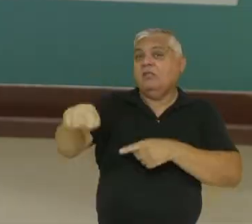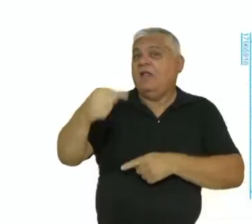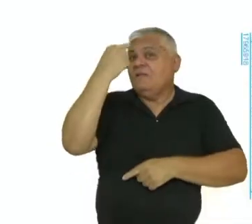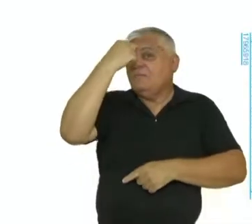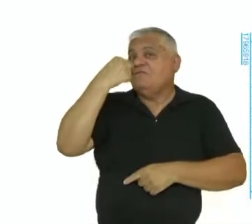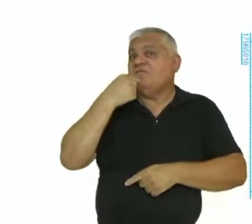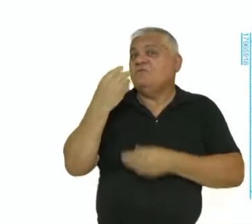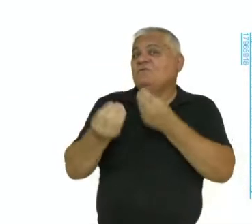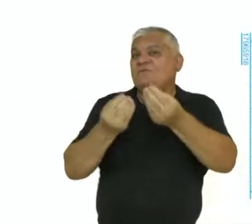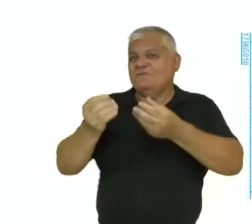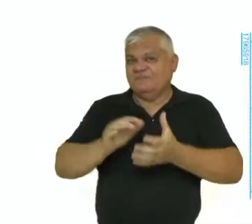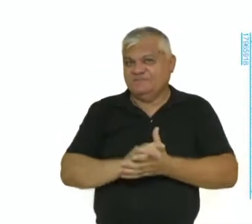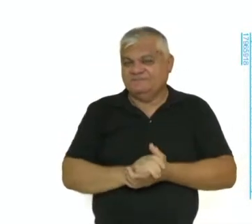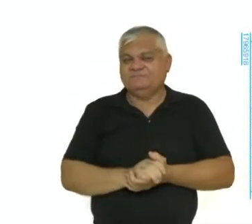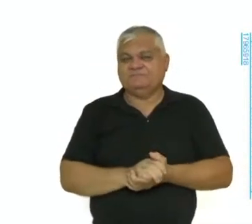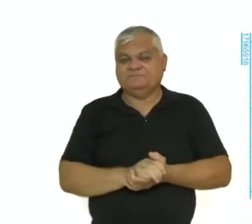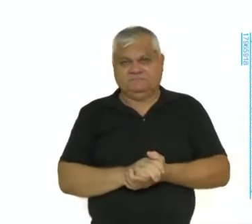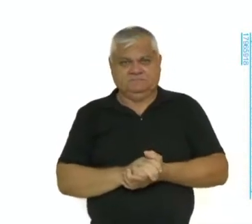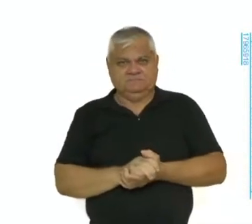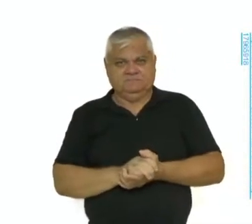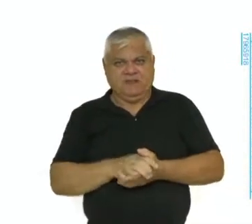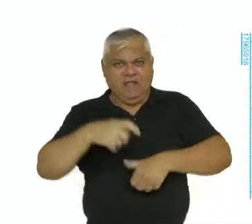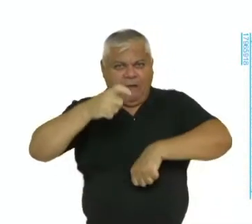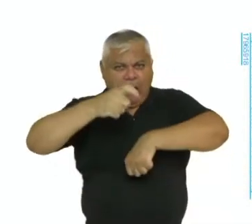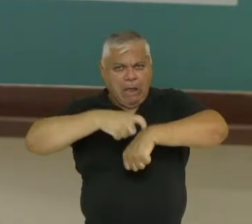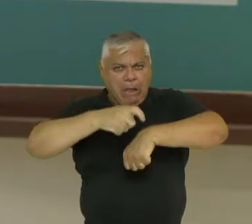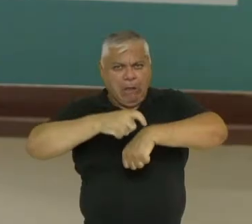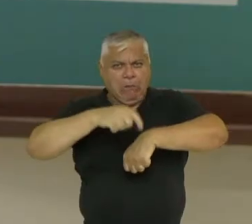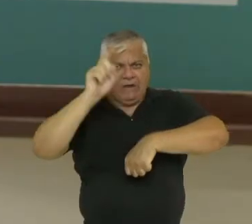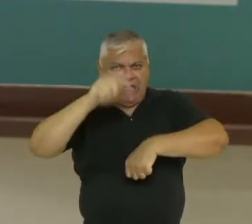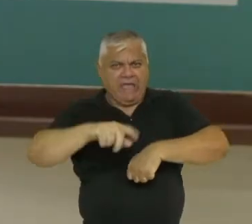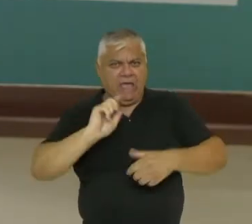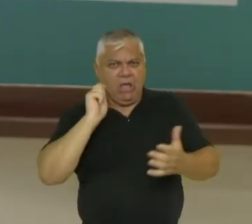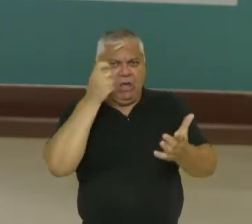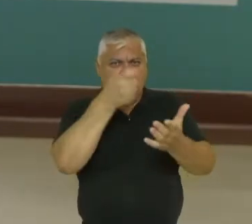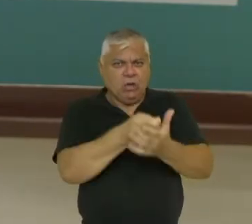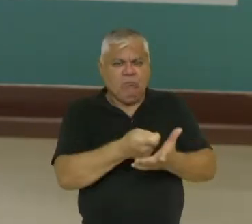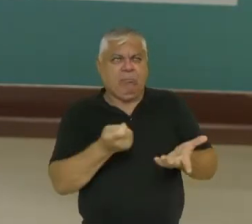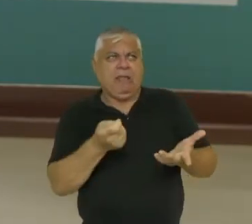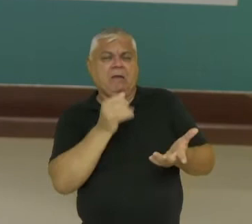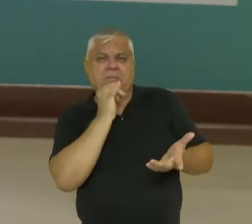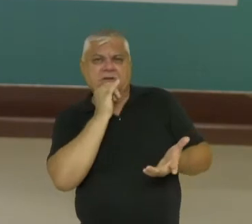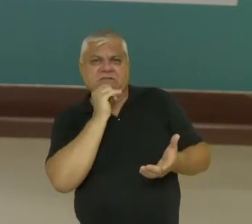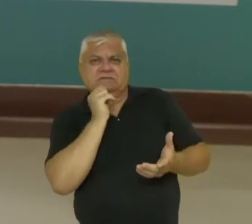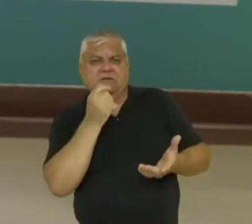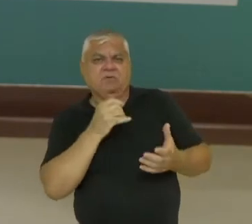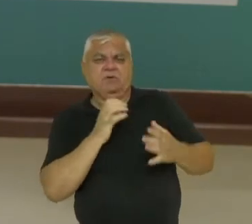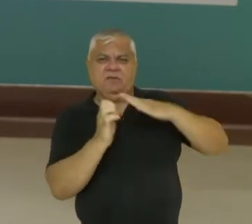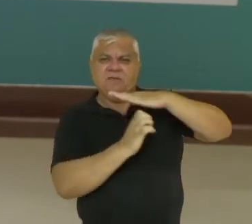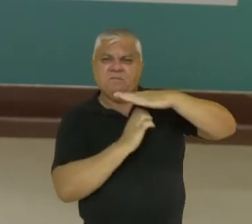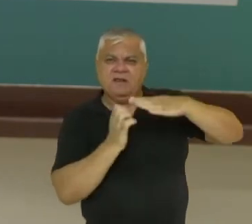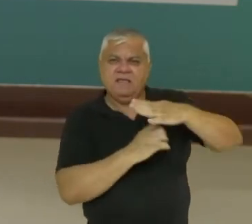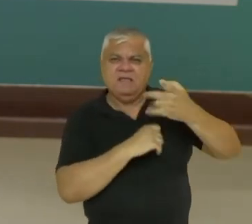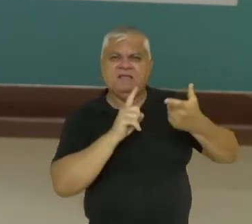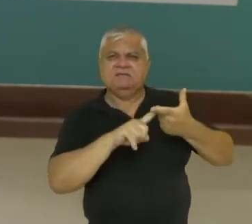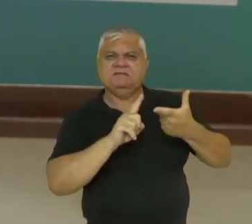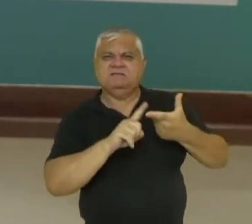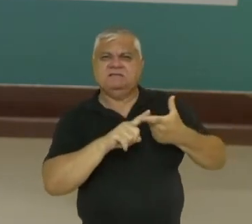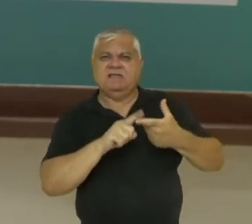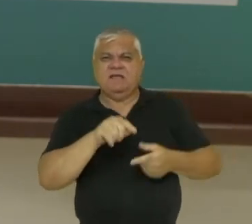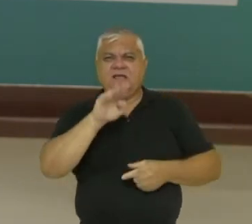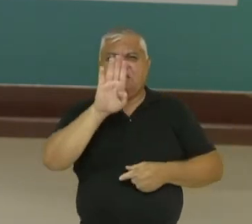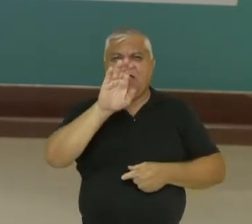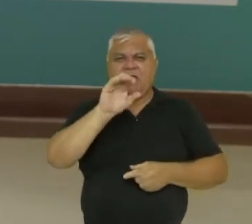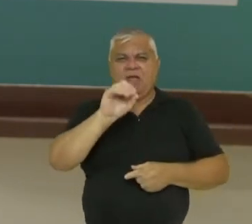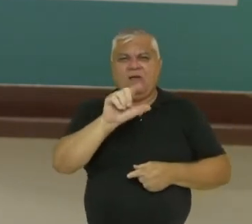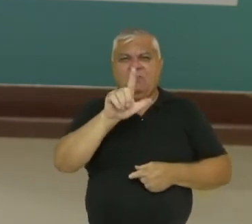investidor. Será que está na hora de investir em ações? Ações, aquelas ações que são vendidas na bolsa. E você vê algumas